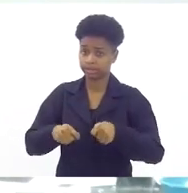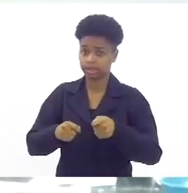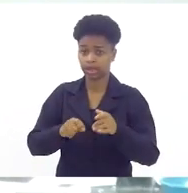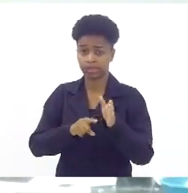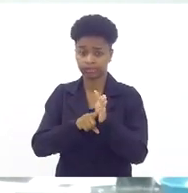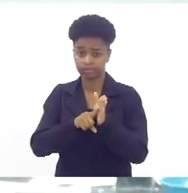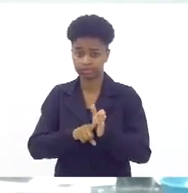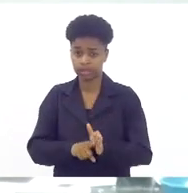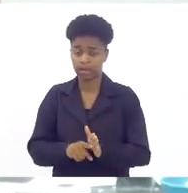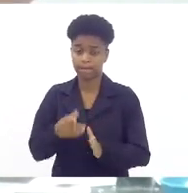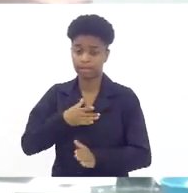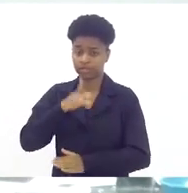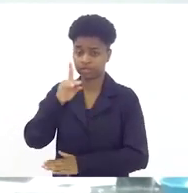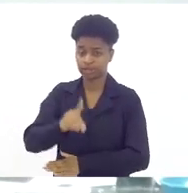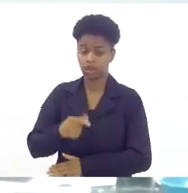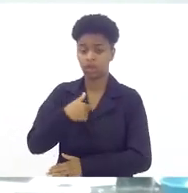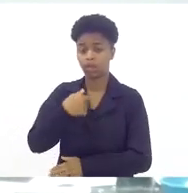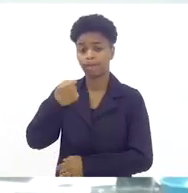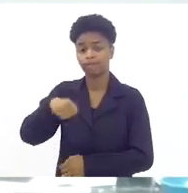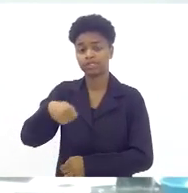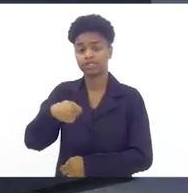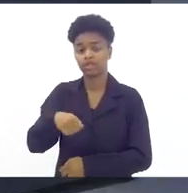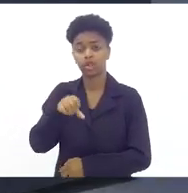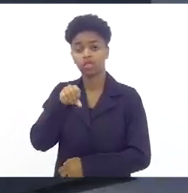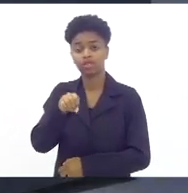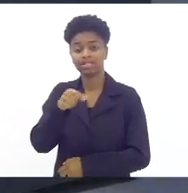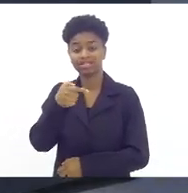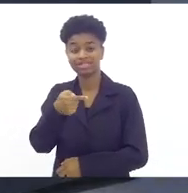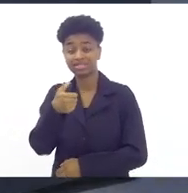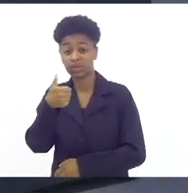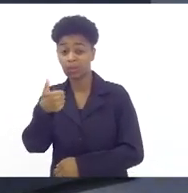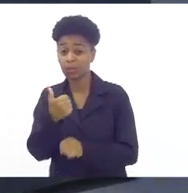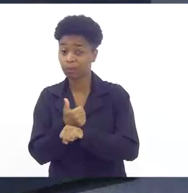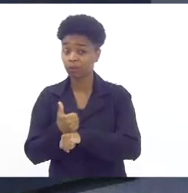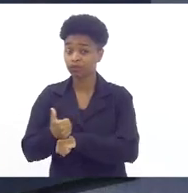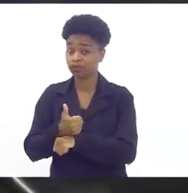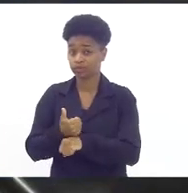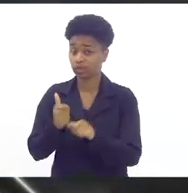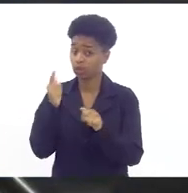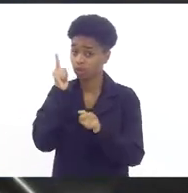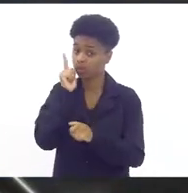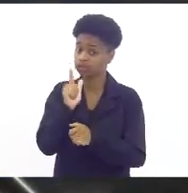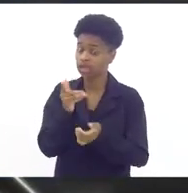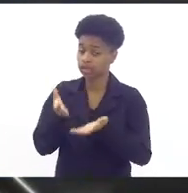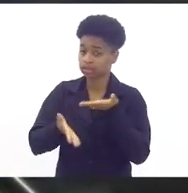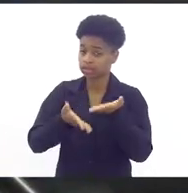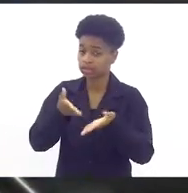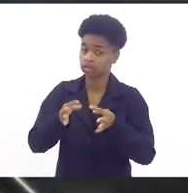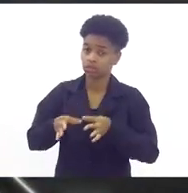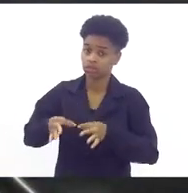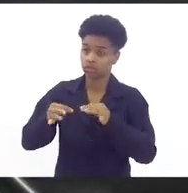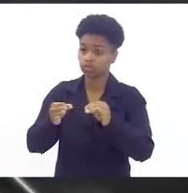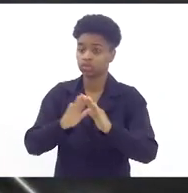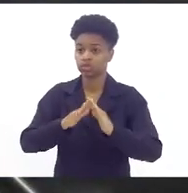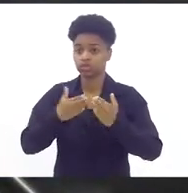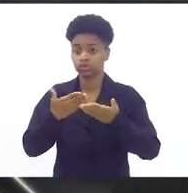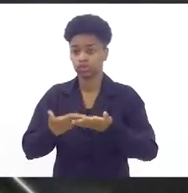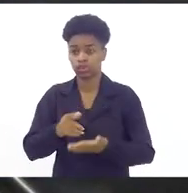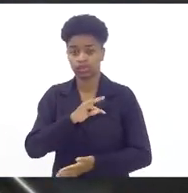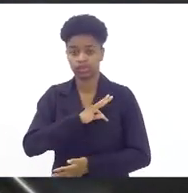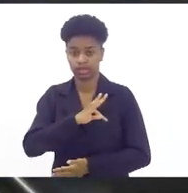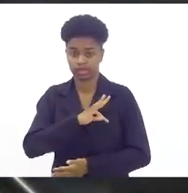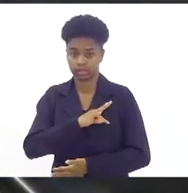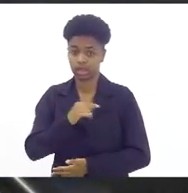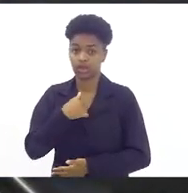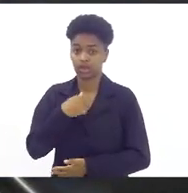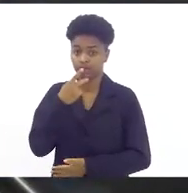diretoria que eu sei de cabeça precisarei de 971 profissionais para atender necessidade de todas as escolas técnicas tô falando da